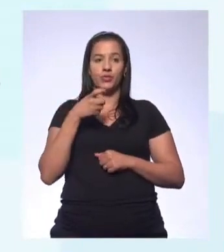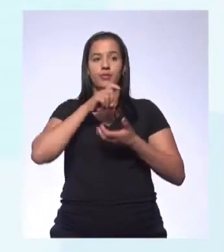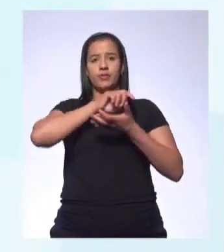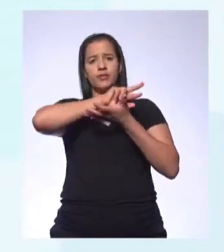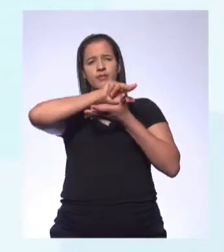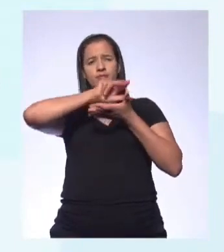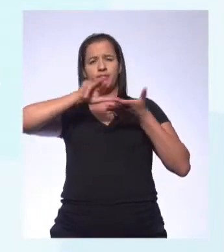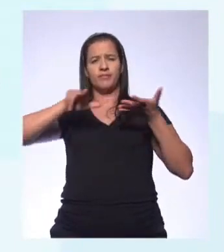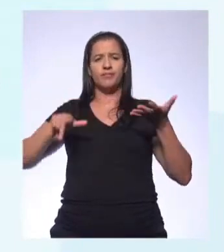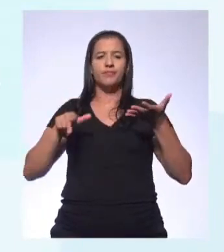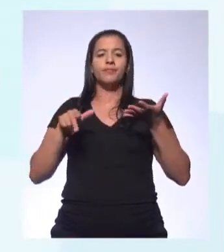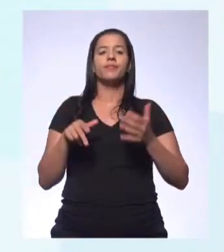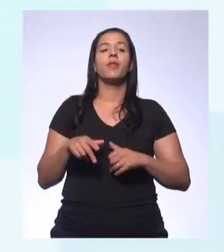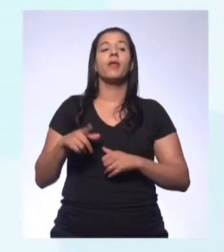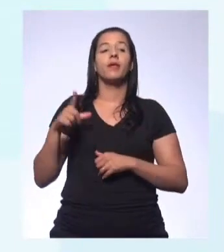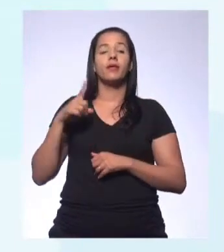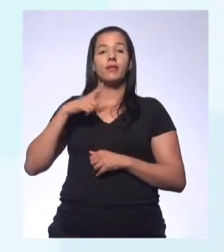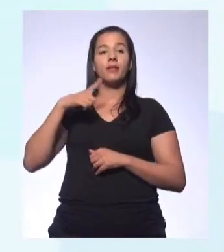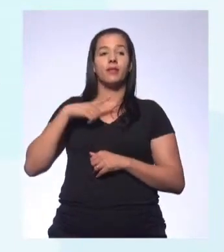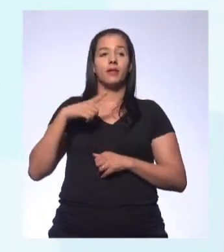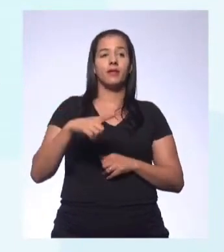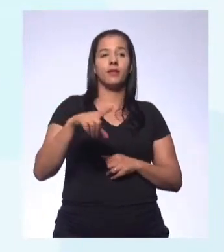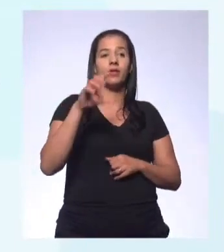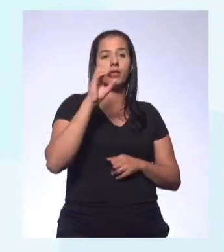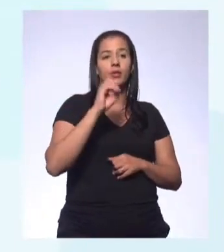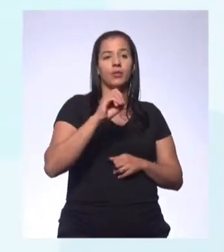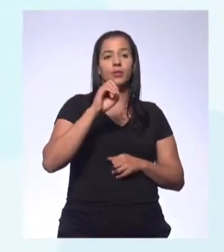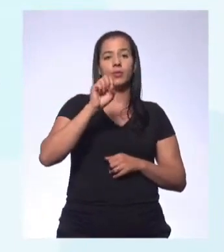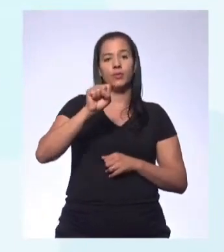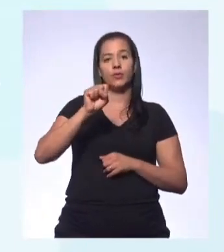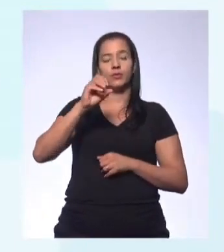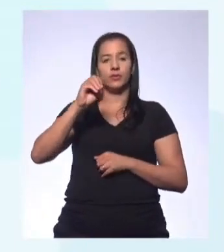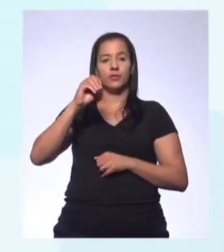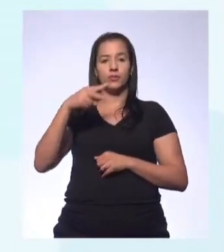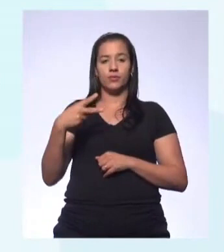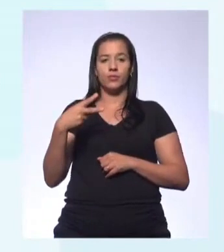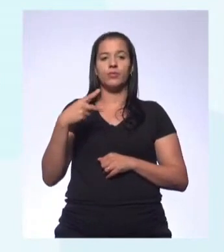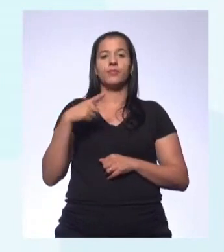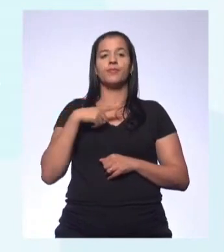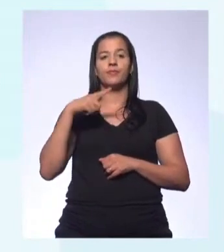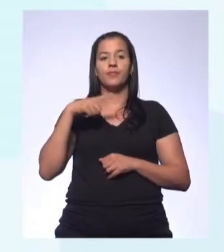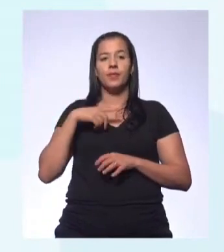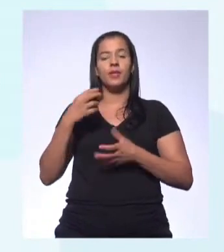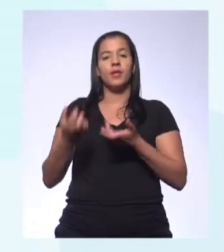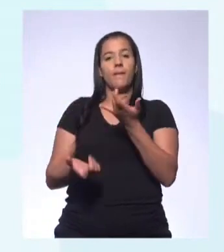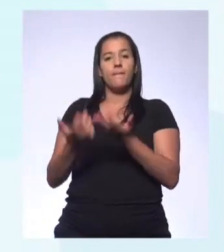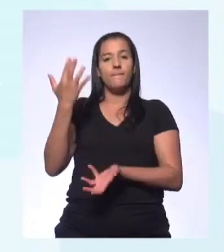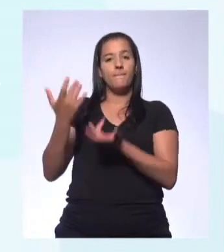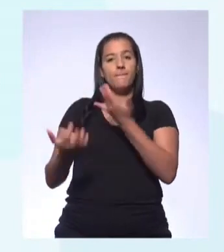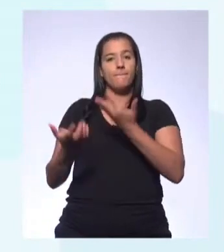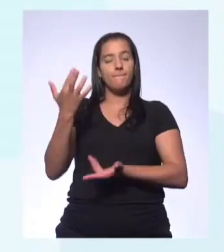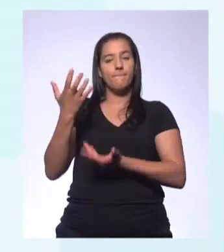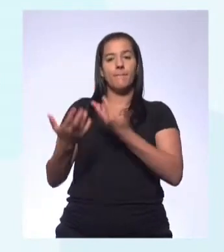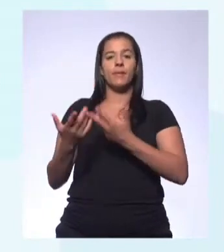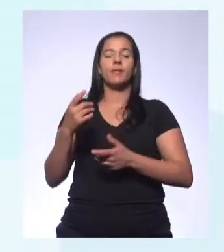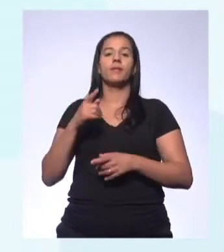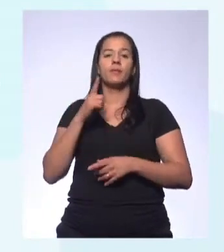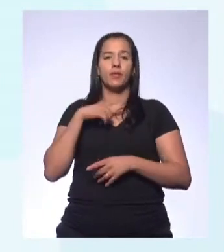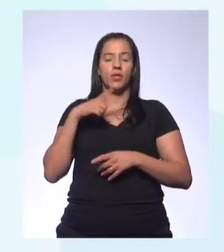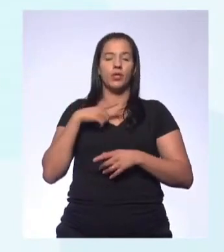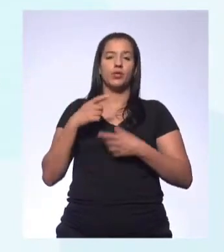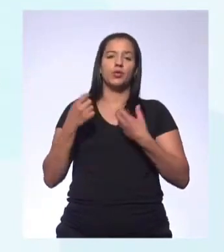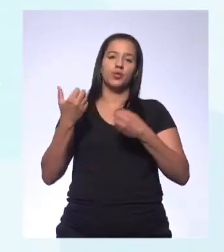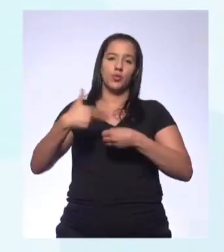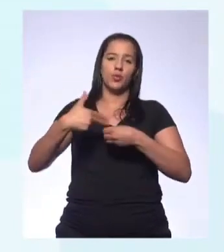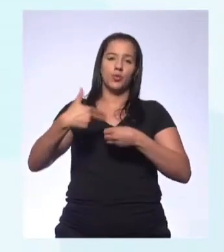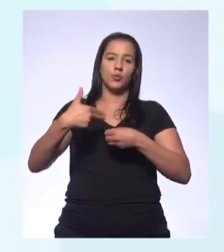vários, e aí nós temos o dióxido de enxofre, provenientes da queima de combustíveis, certo? E